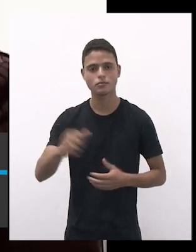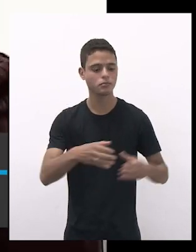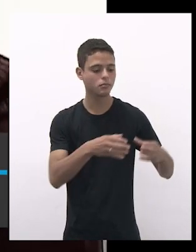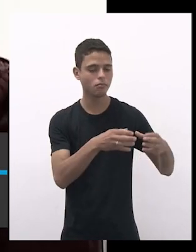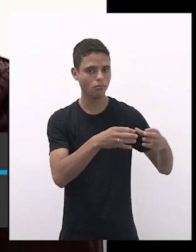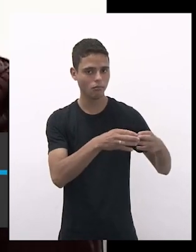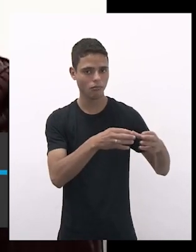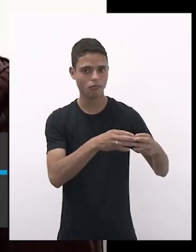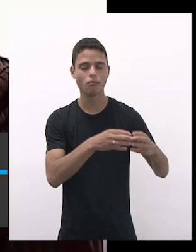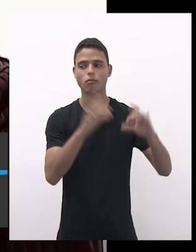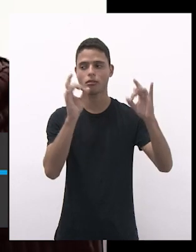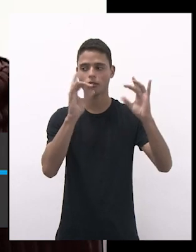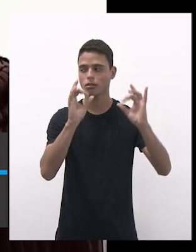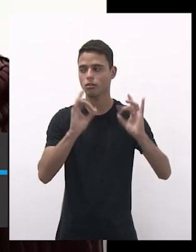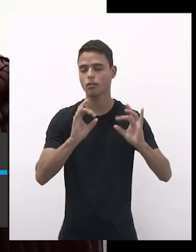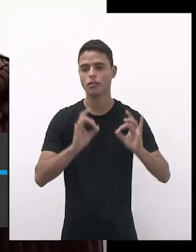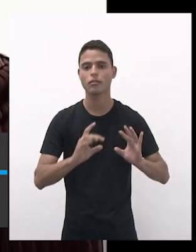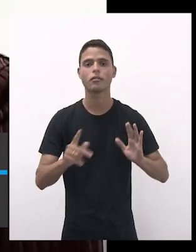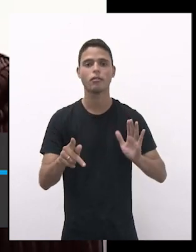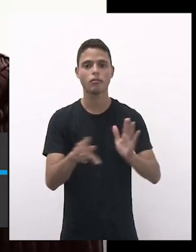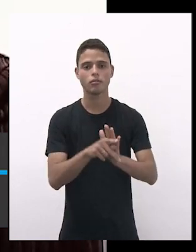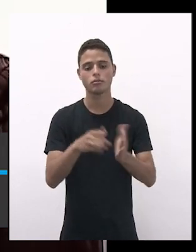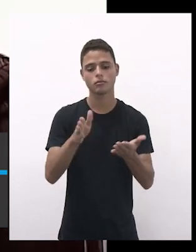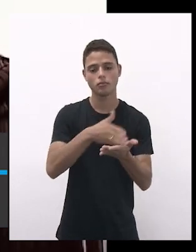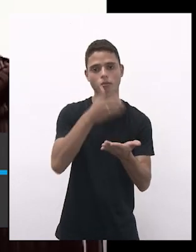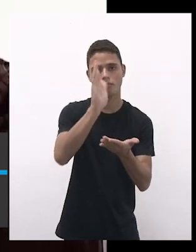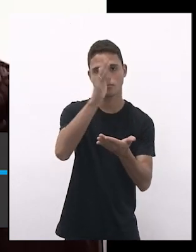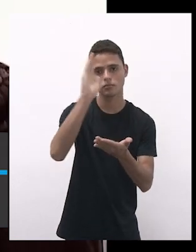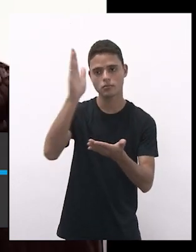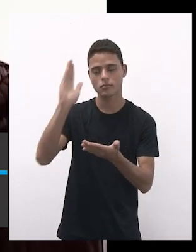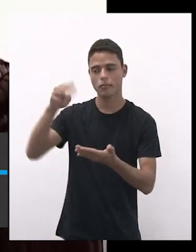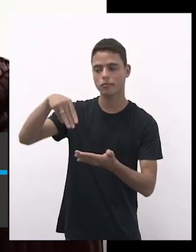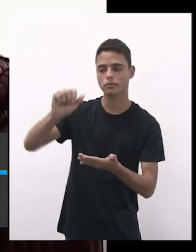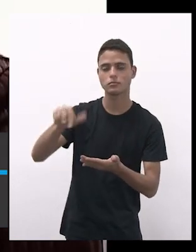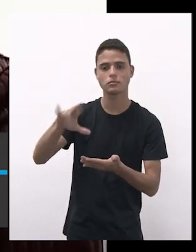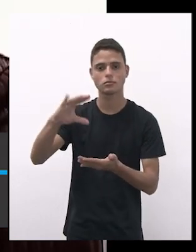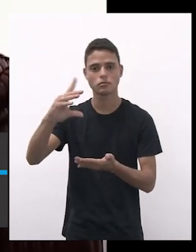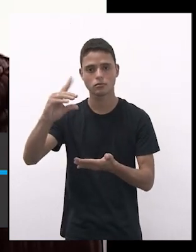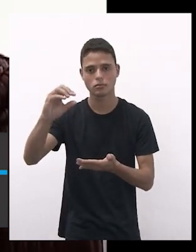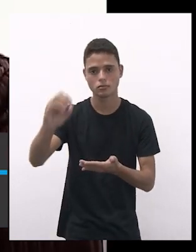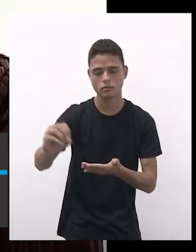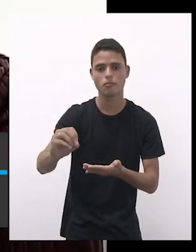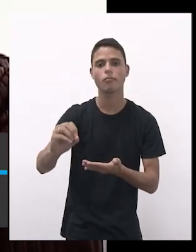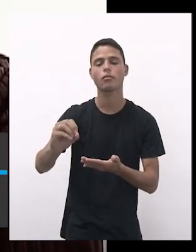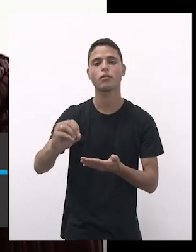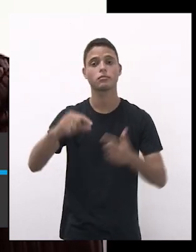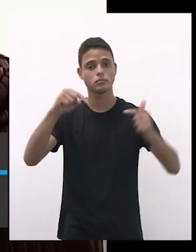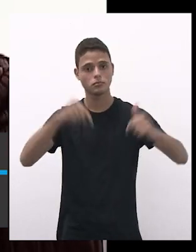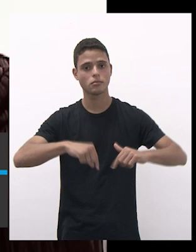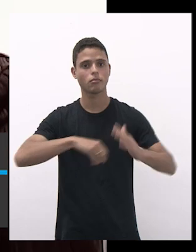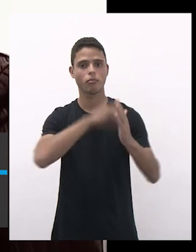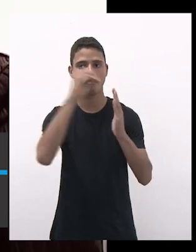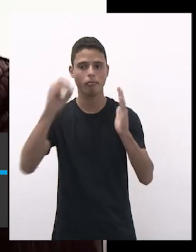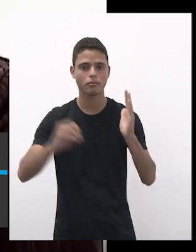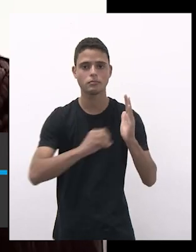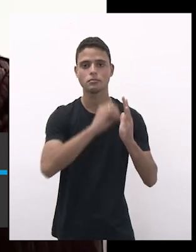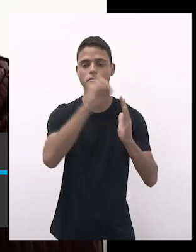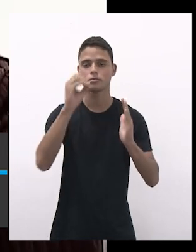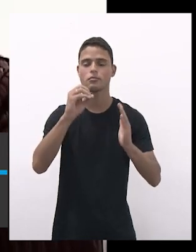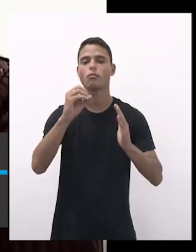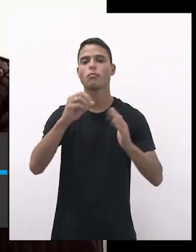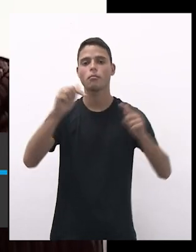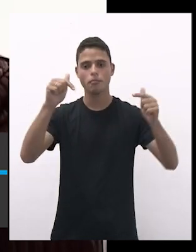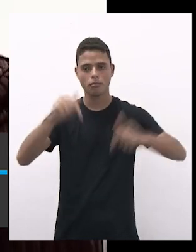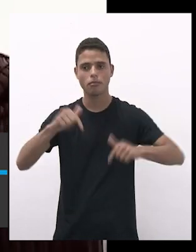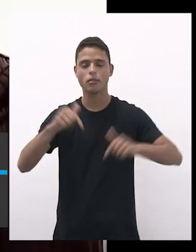da equipe técnica da Biblioteca Cremário Covas, aqui da IFAP. Sejam bem-vindos ao canal de